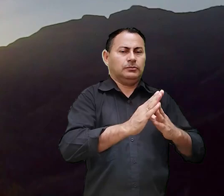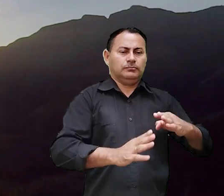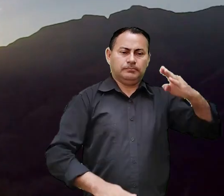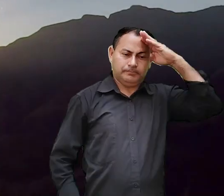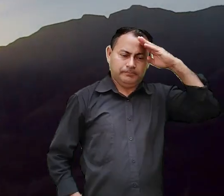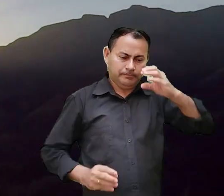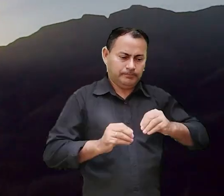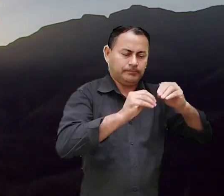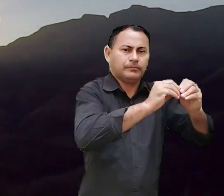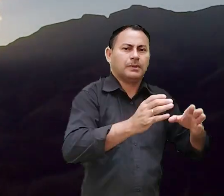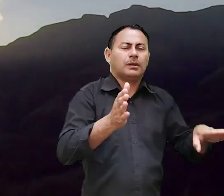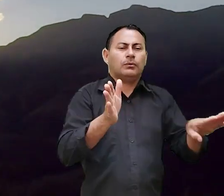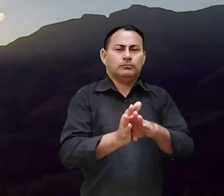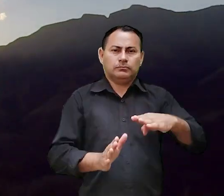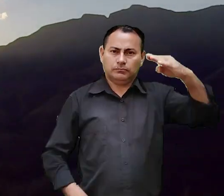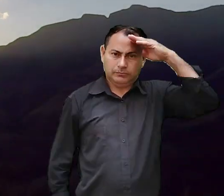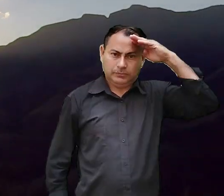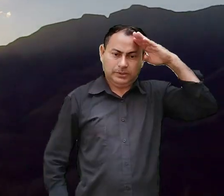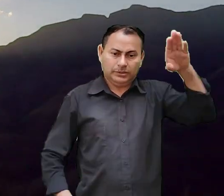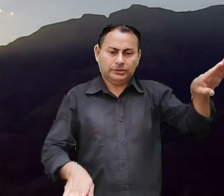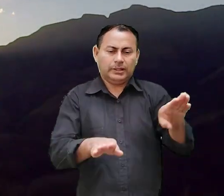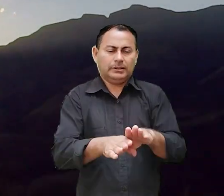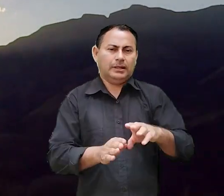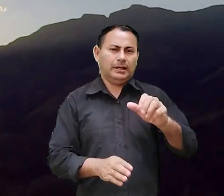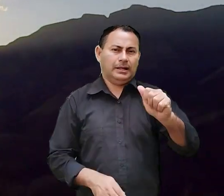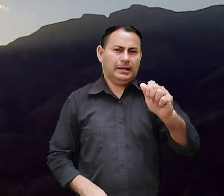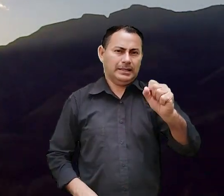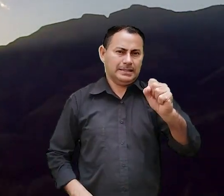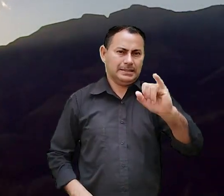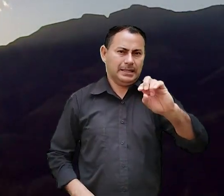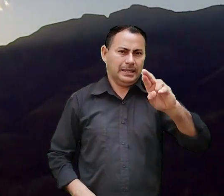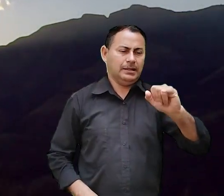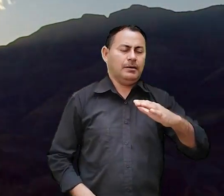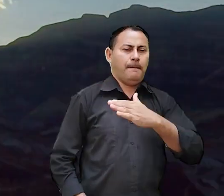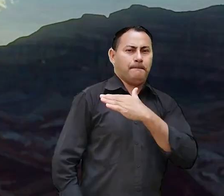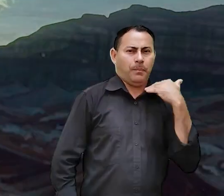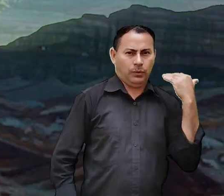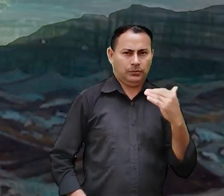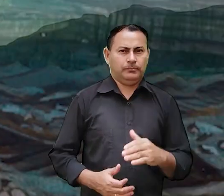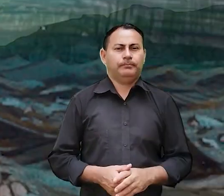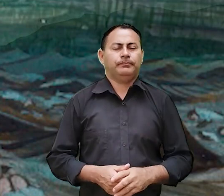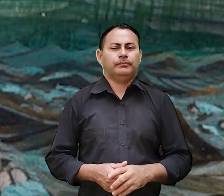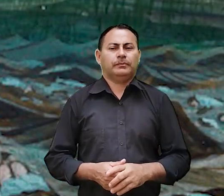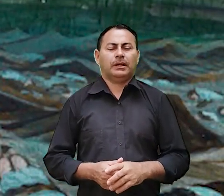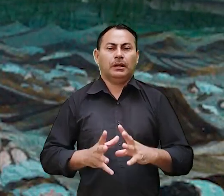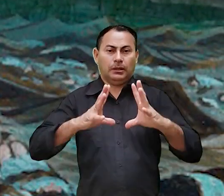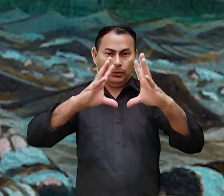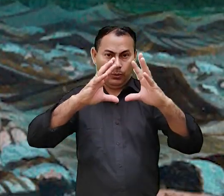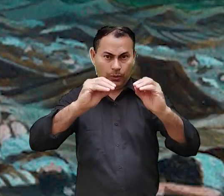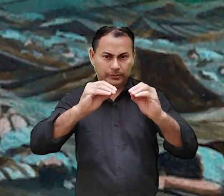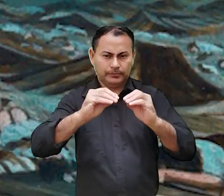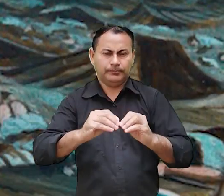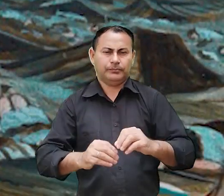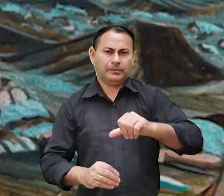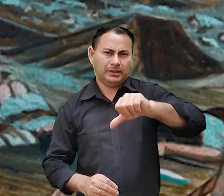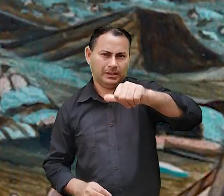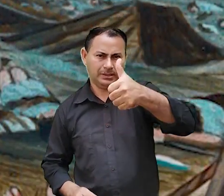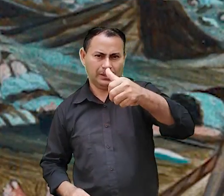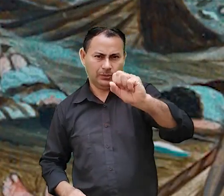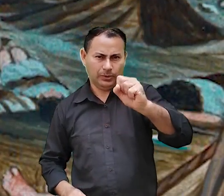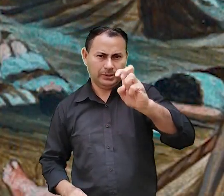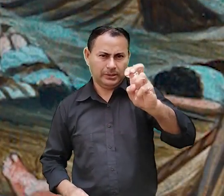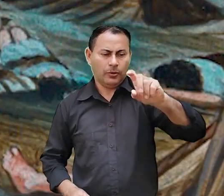levaria suas Tropas e quando o general chegasse na assíria seria morto naquela noite